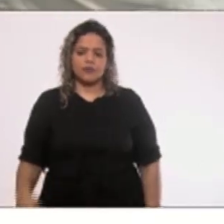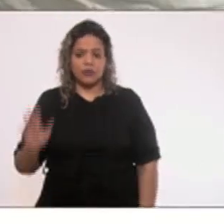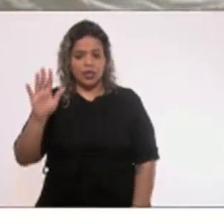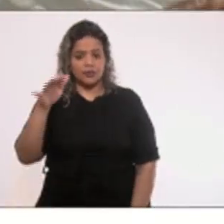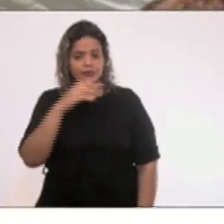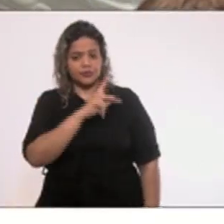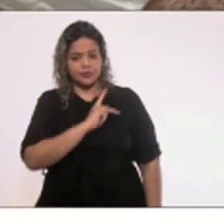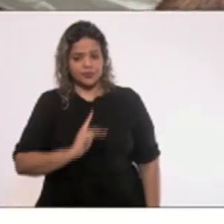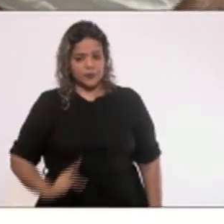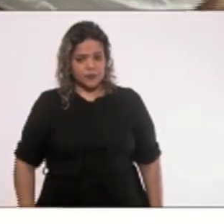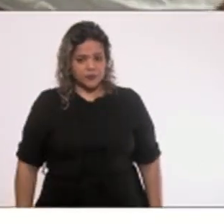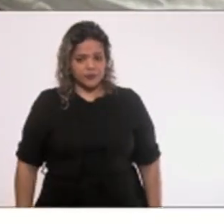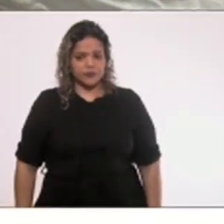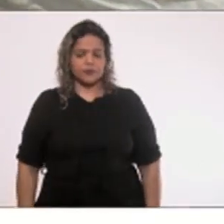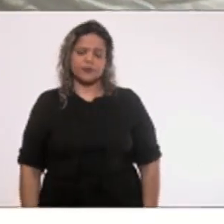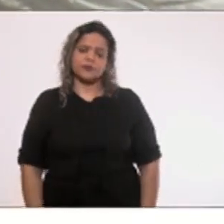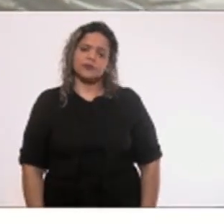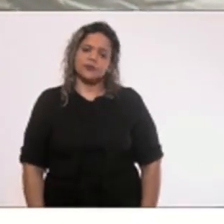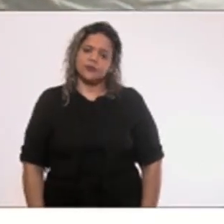Senhor presidente...